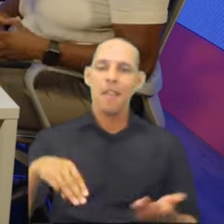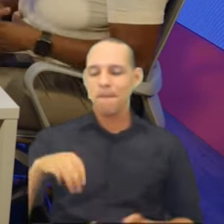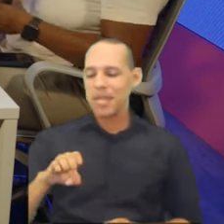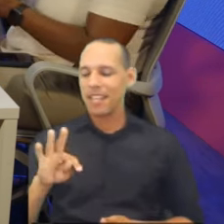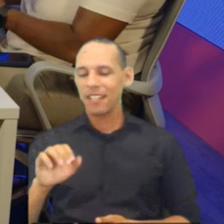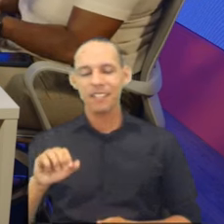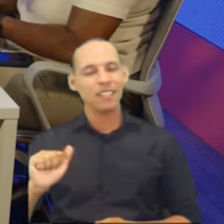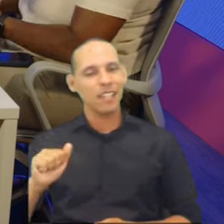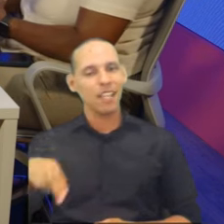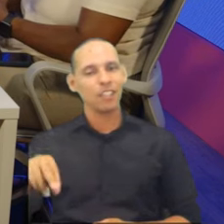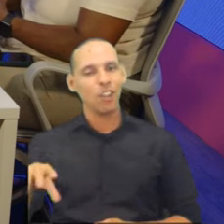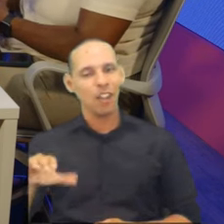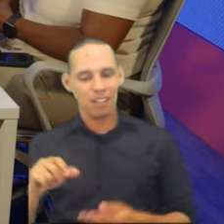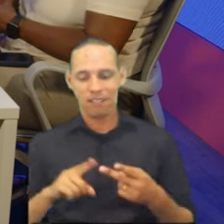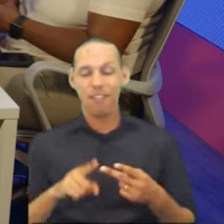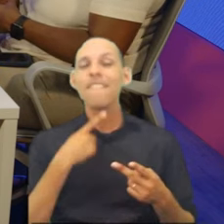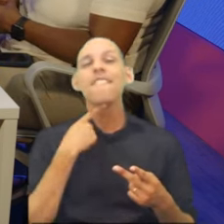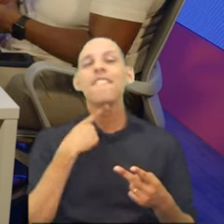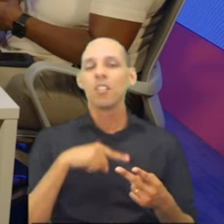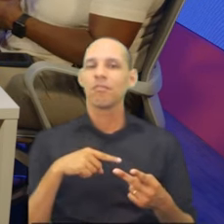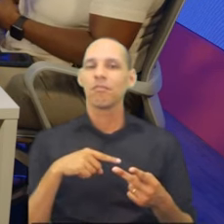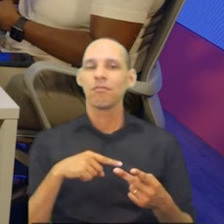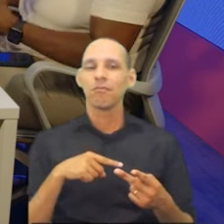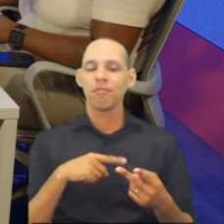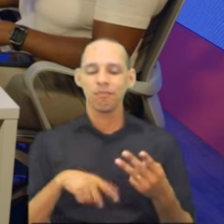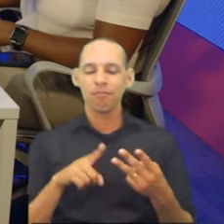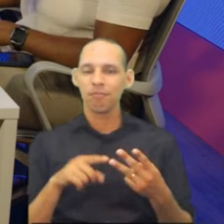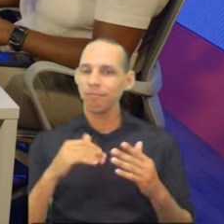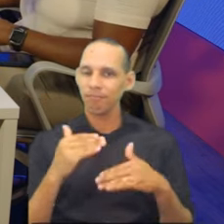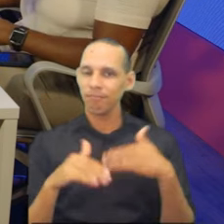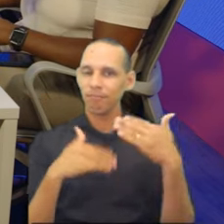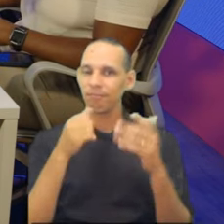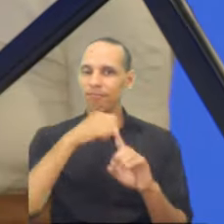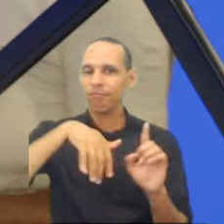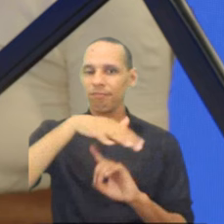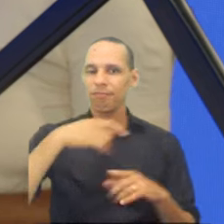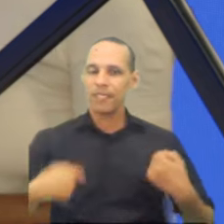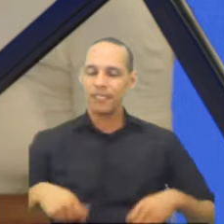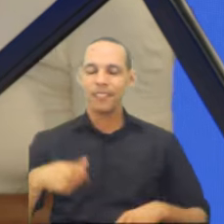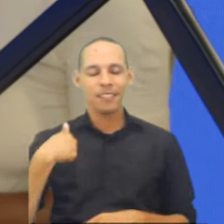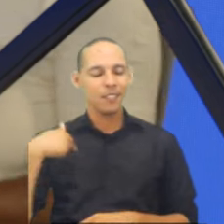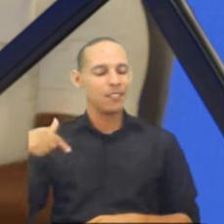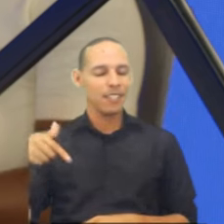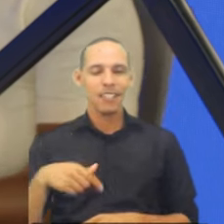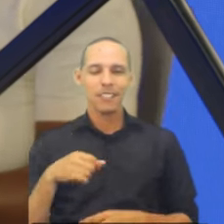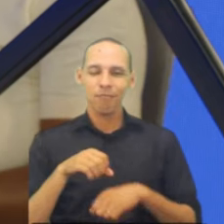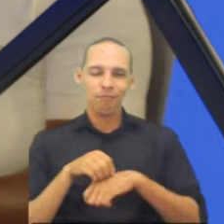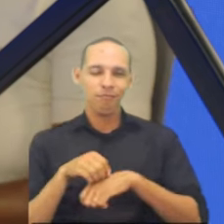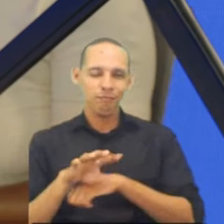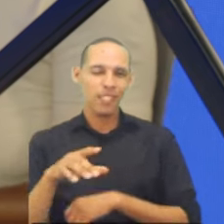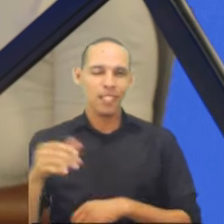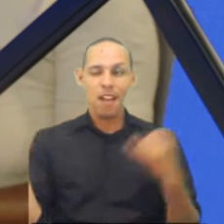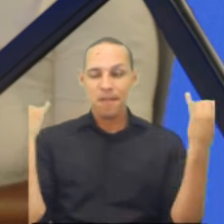metanoia intencionalidade e eu acho que a gente precisa evoluir na sociedade eu tenho escutado e aqui eu deixo isso